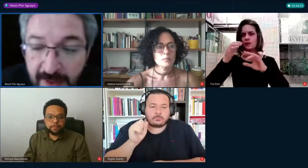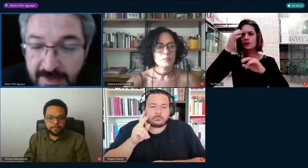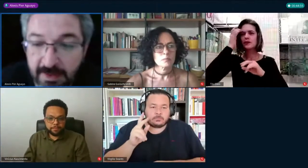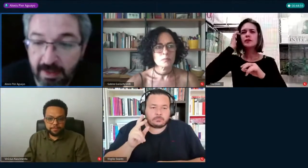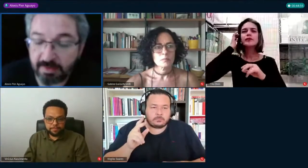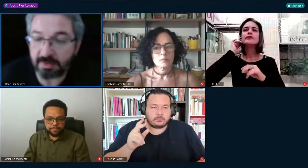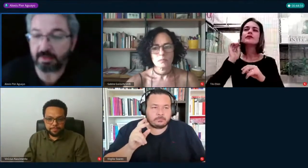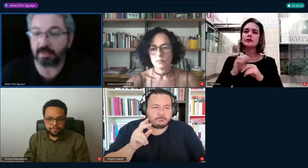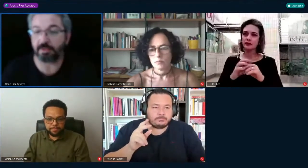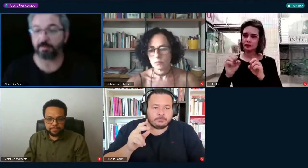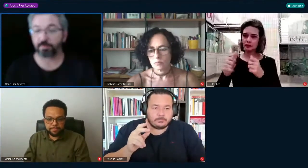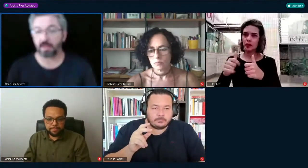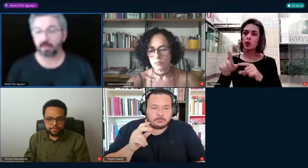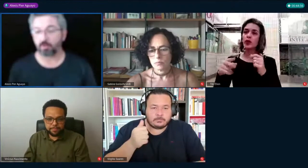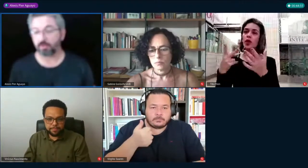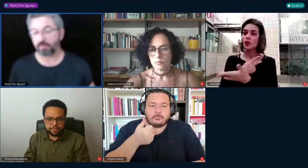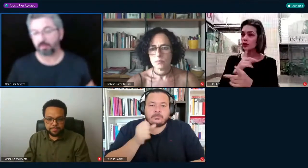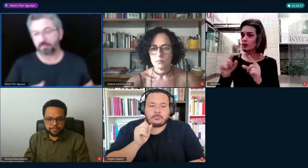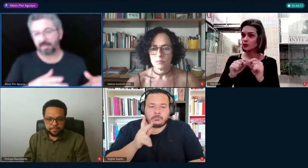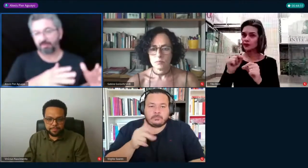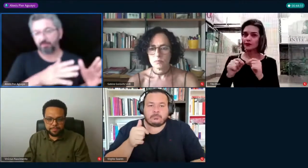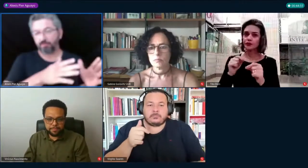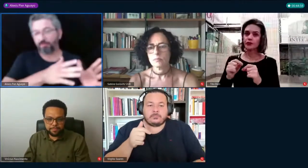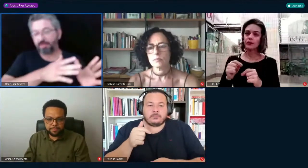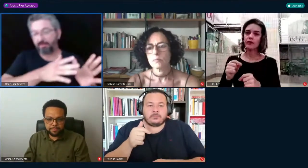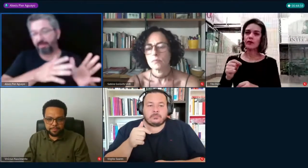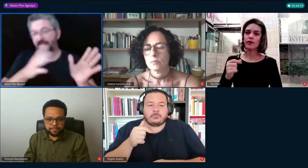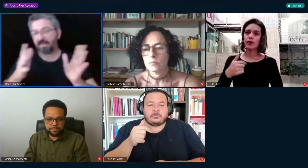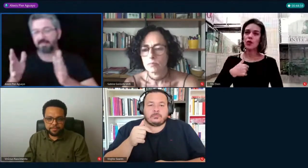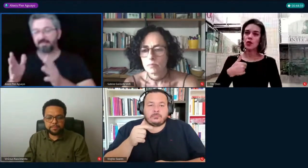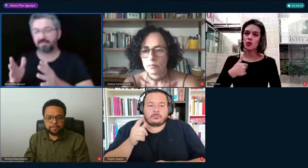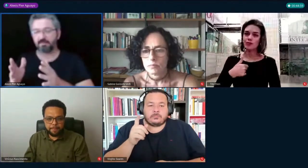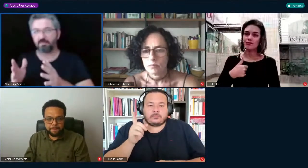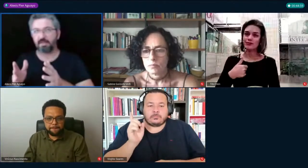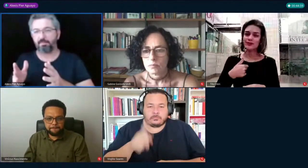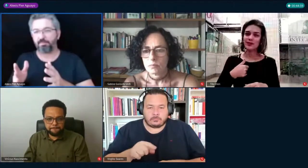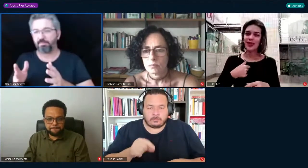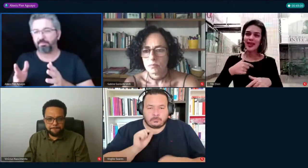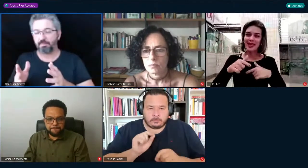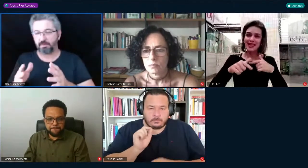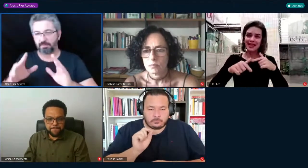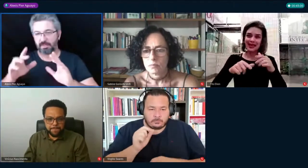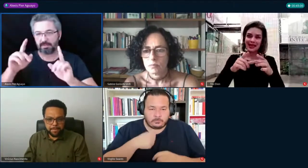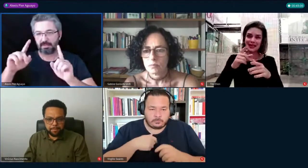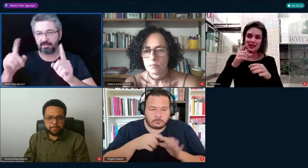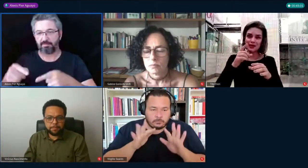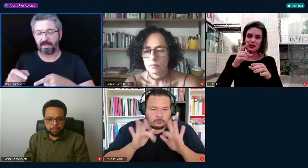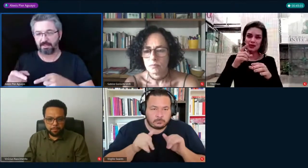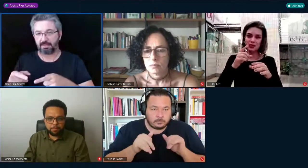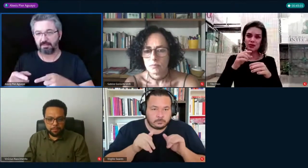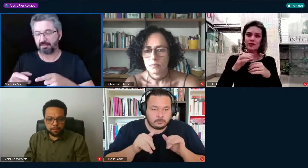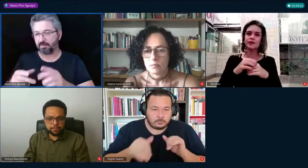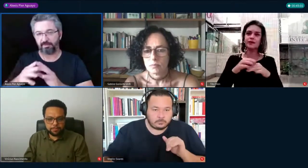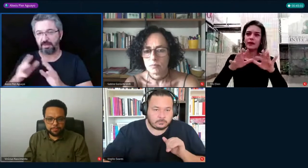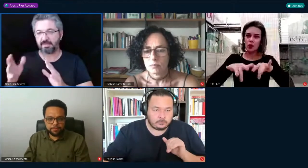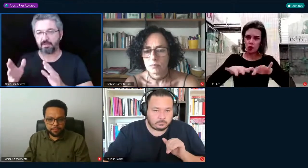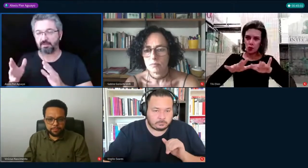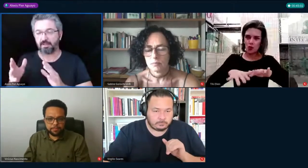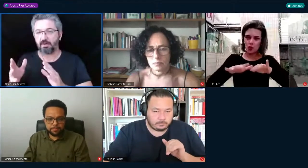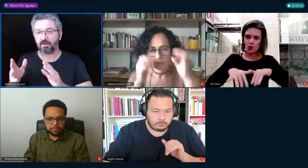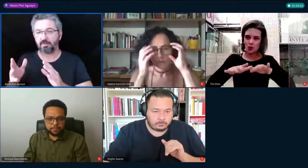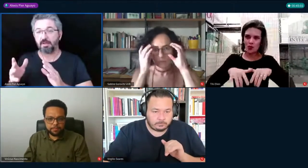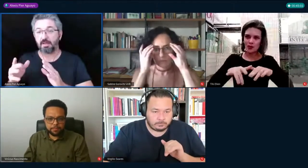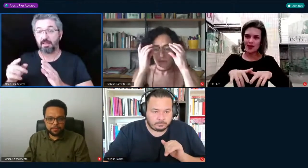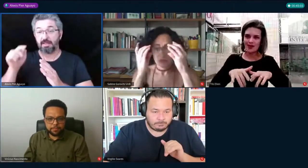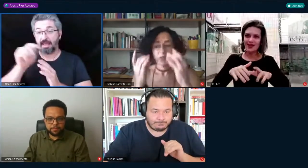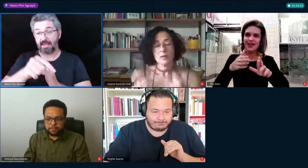Vinícius. O que acontece é o seguinte: quando eu estava na finalização da parte do